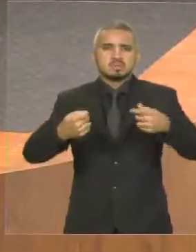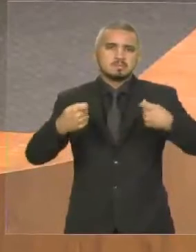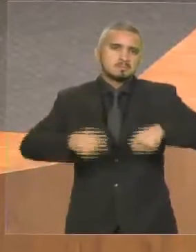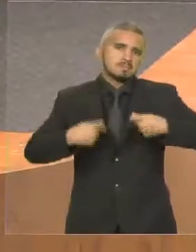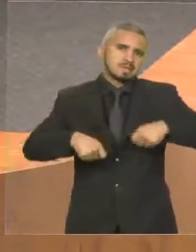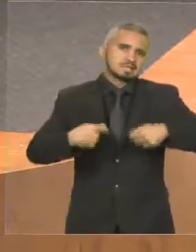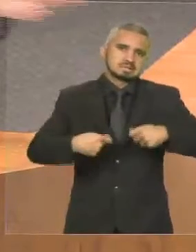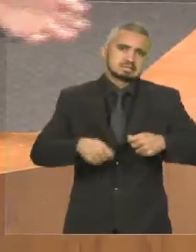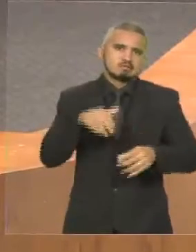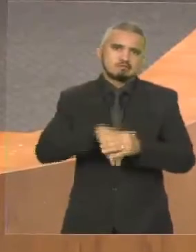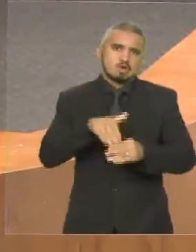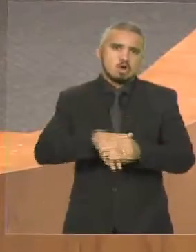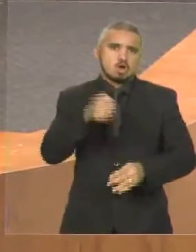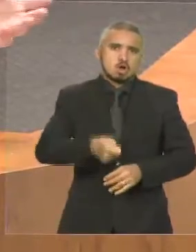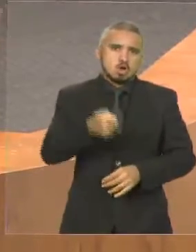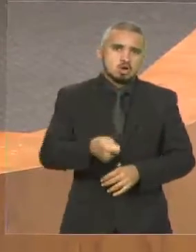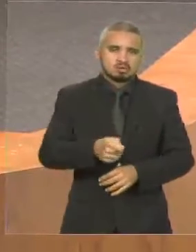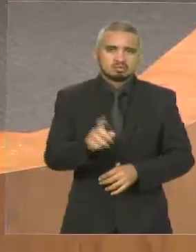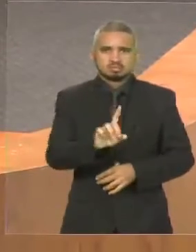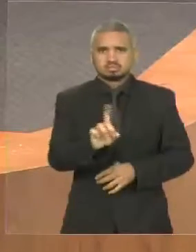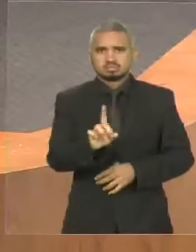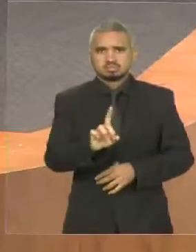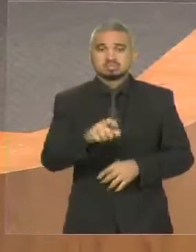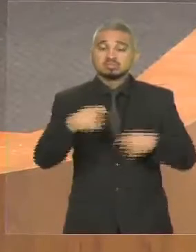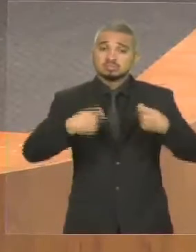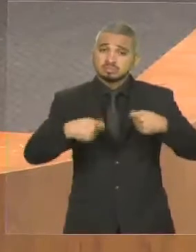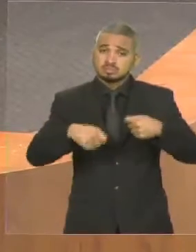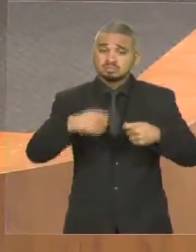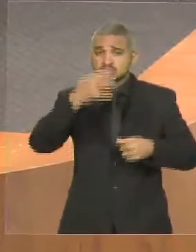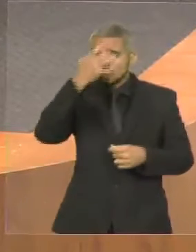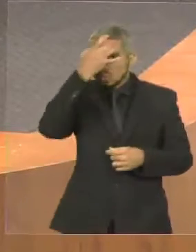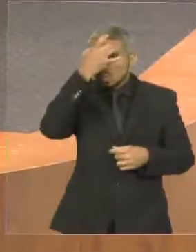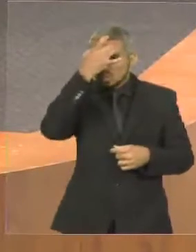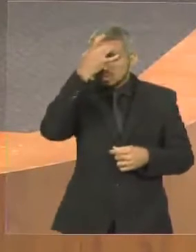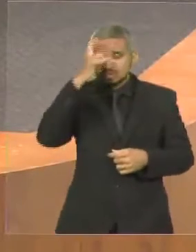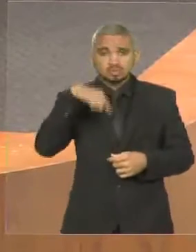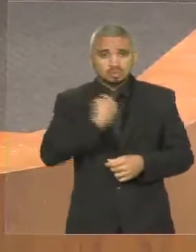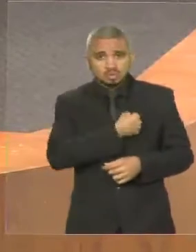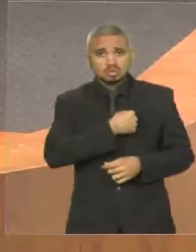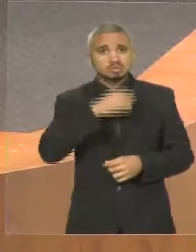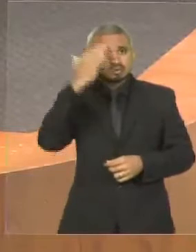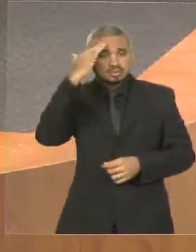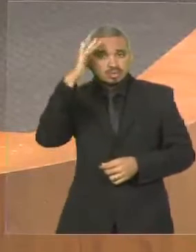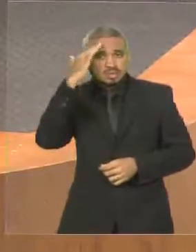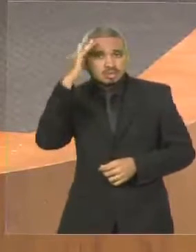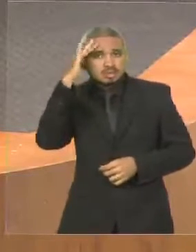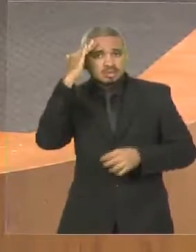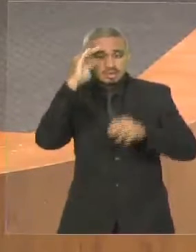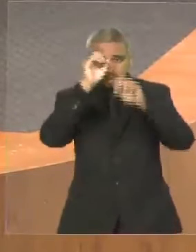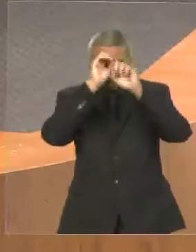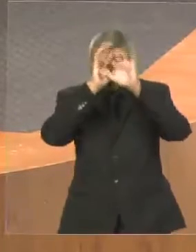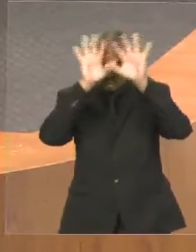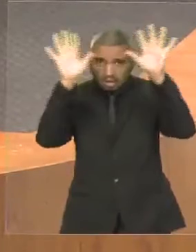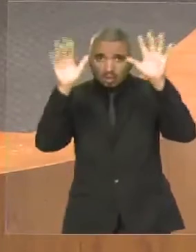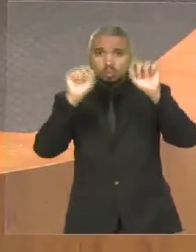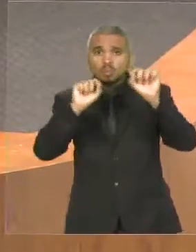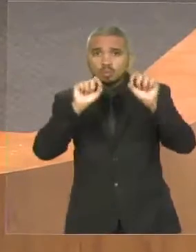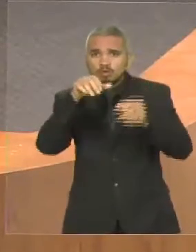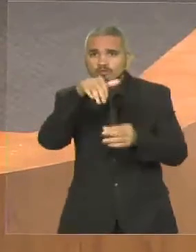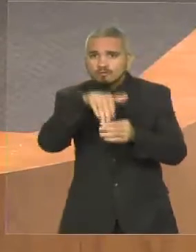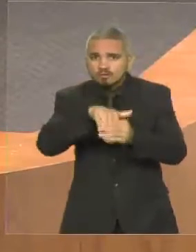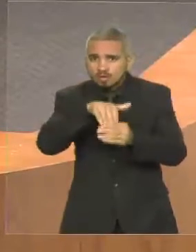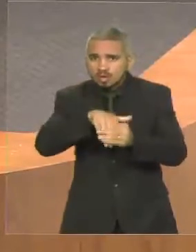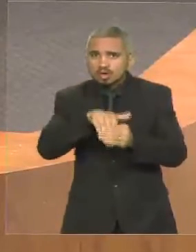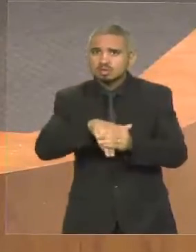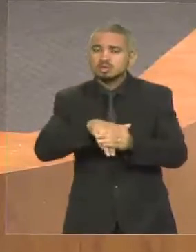esse tipo de votação com o governo, mas sem ter a consciência do que a gente está votando, do que a gente pode prejudicar a economia